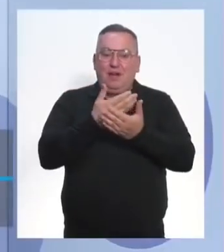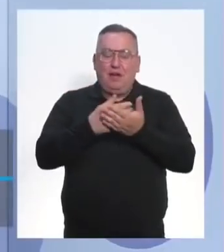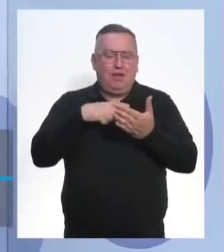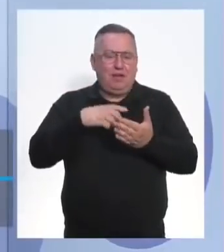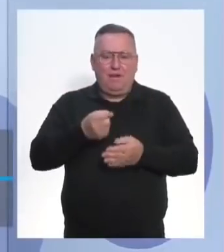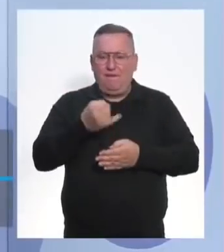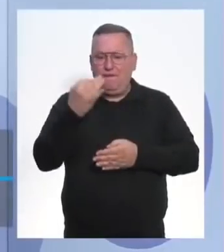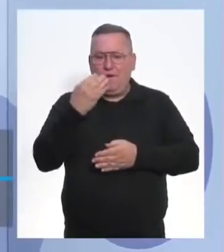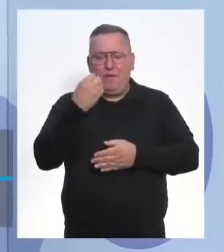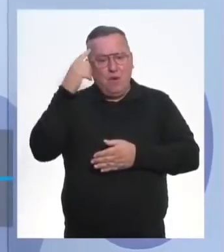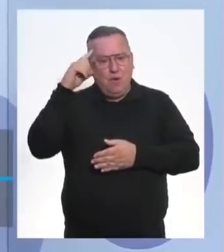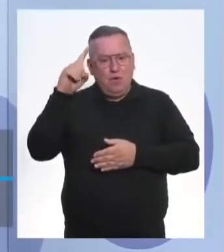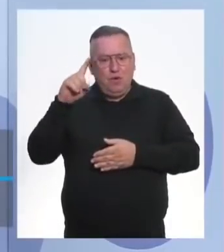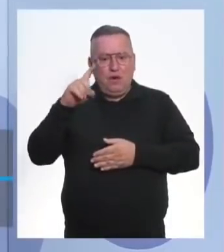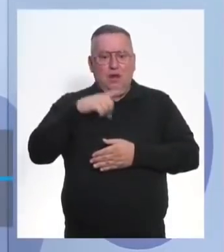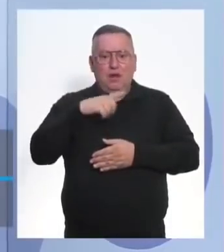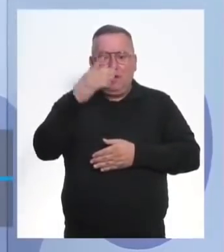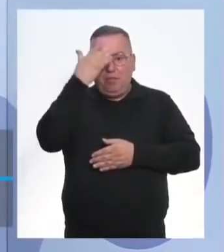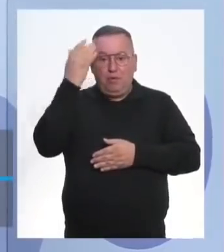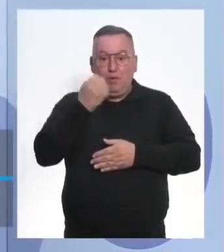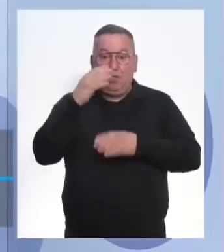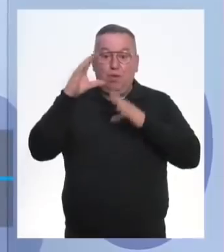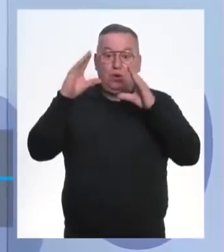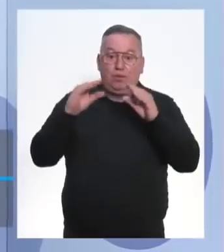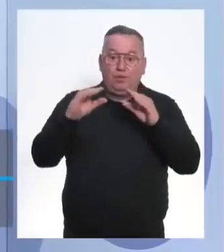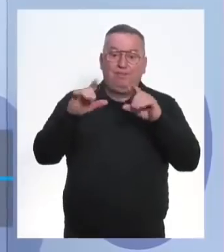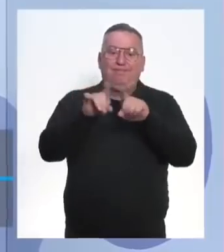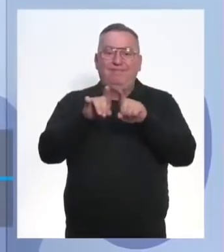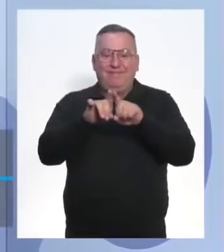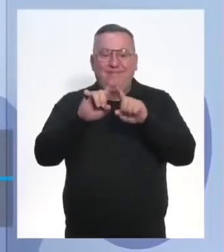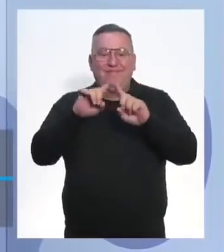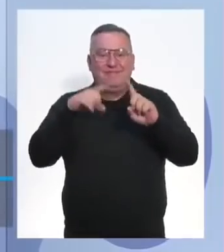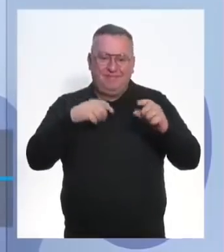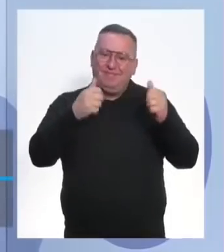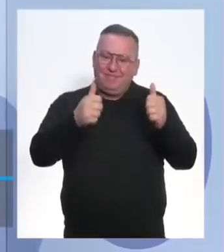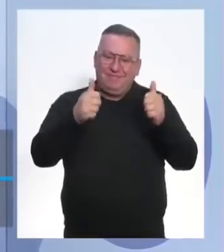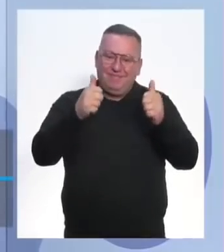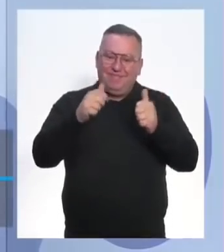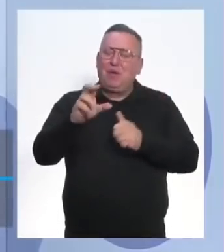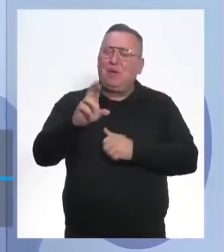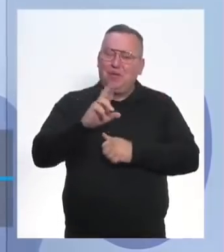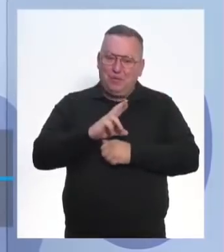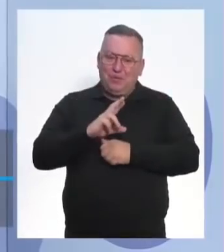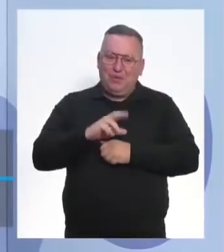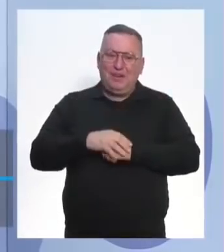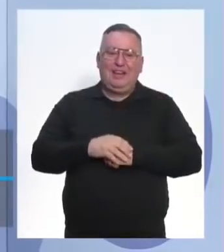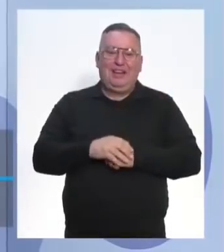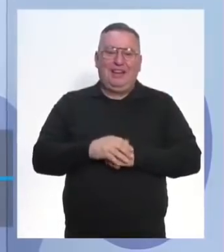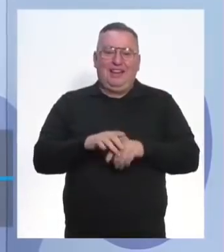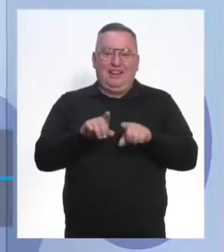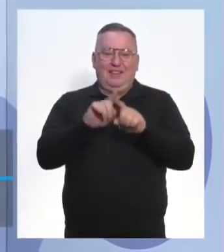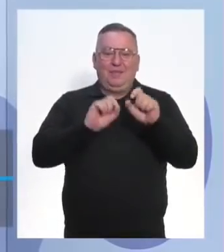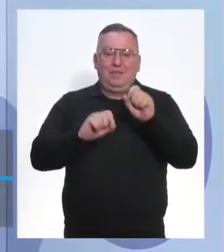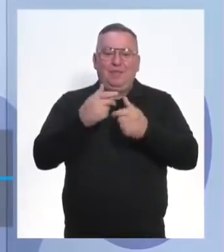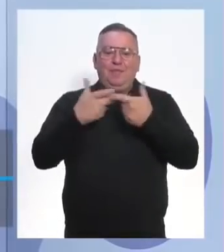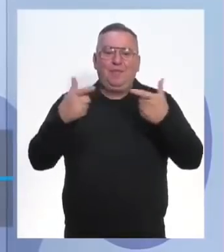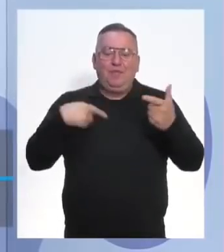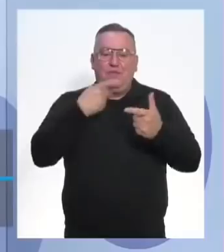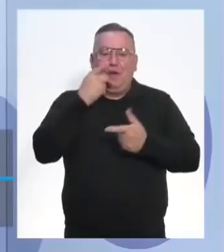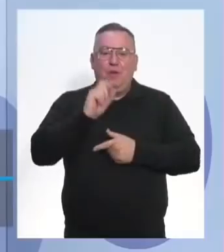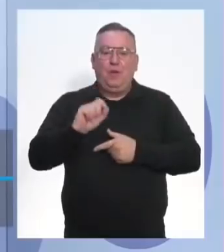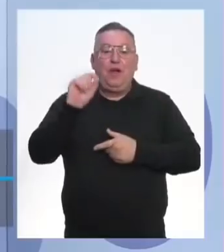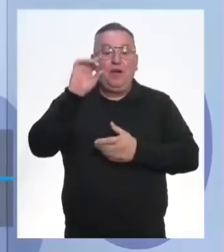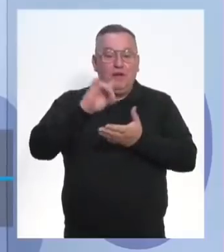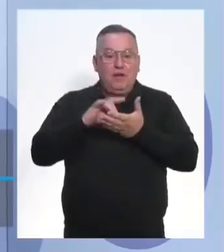aqui no chat pra gente. Tem gente que está dando boa noite também, mas mais tarde eu juro que eu respondo ou boa noite. E uma coisa que o Jonas falou é